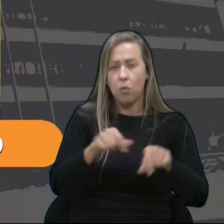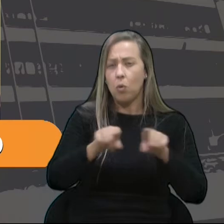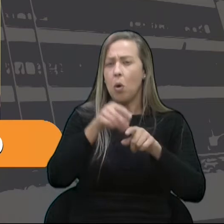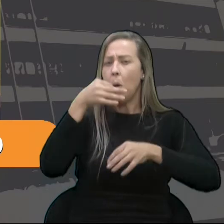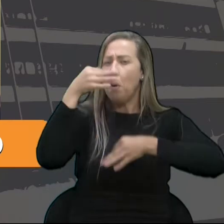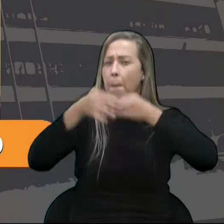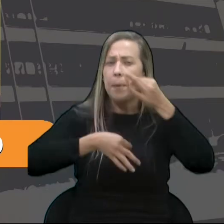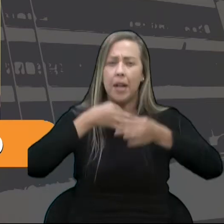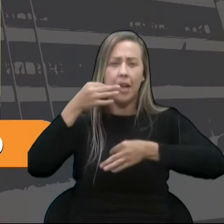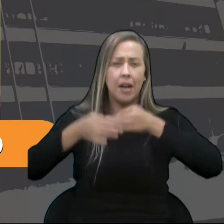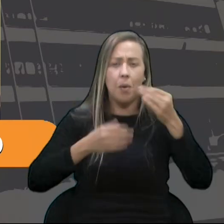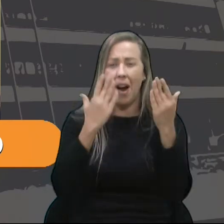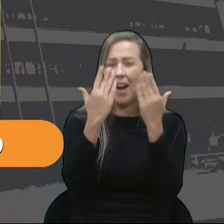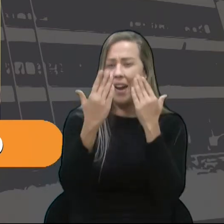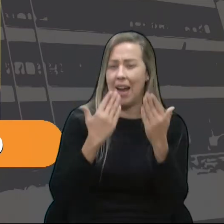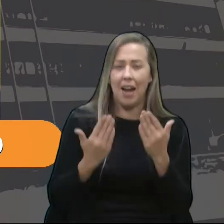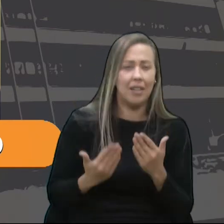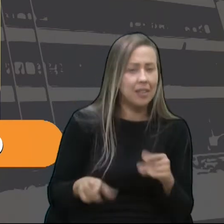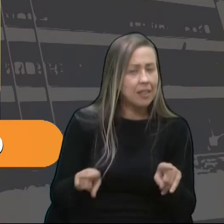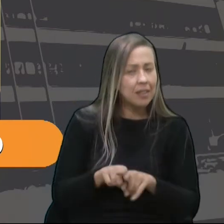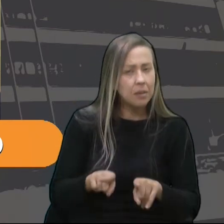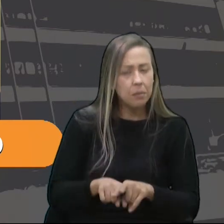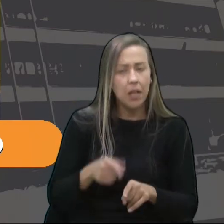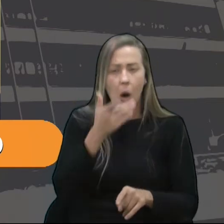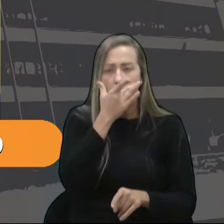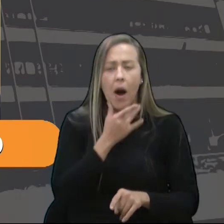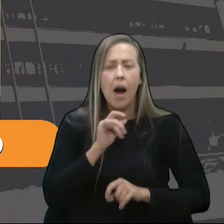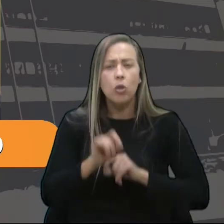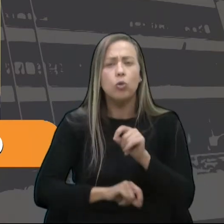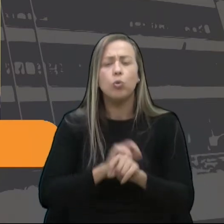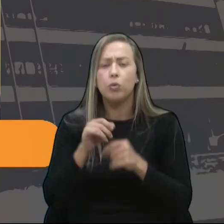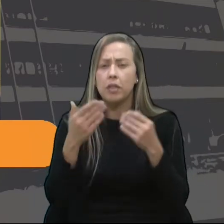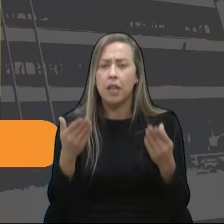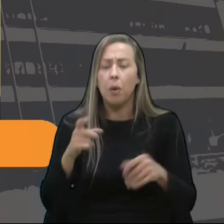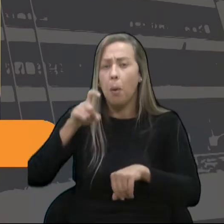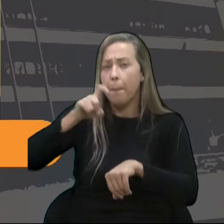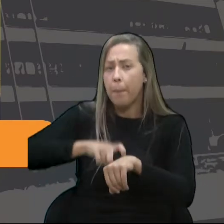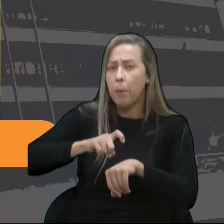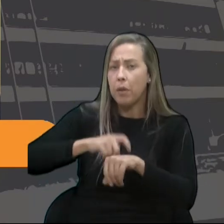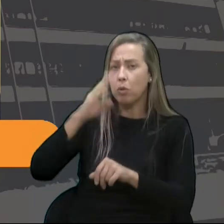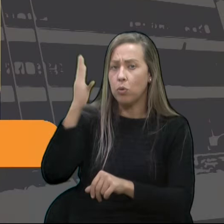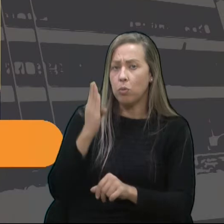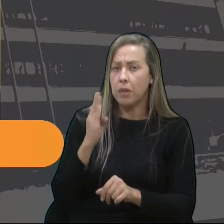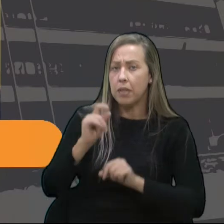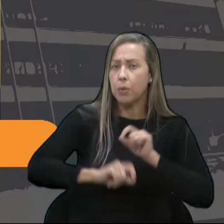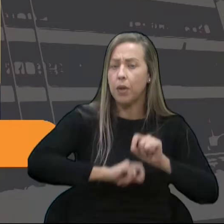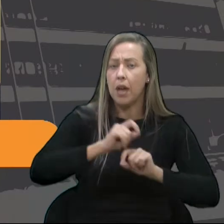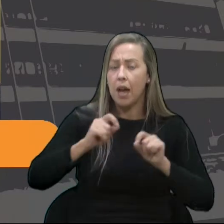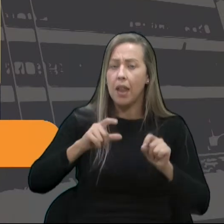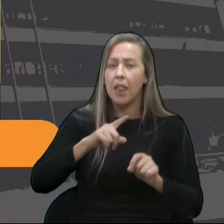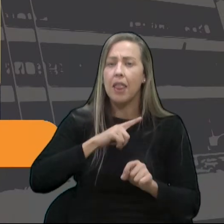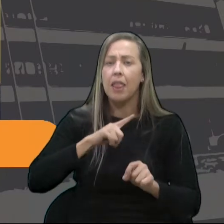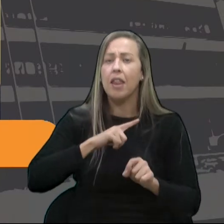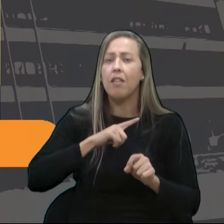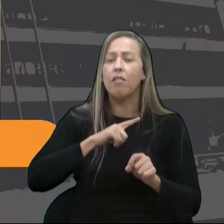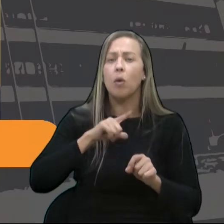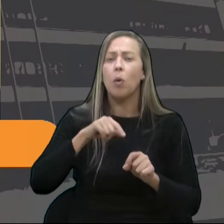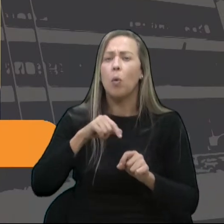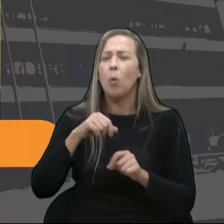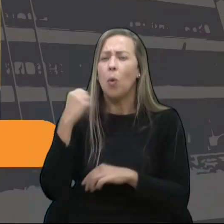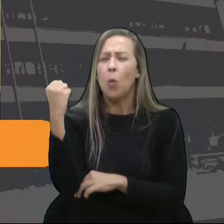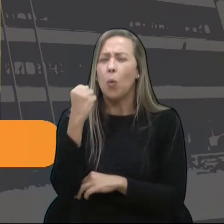opiniões, enfim, das análises, eu acho que nós tivemos um momento no Brasil em que houve um grave